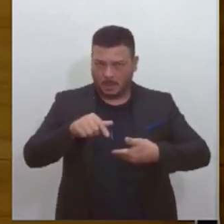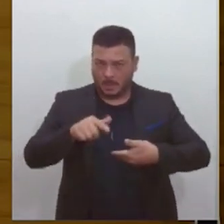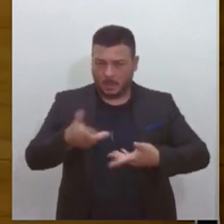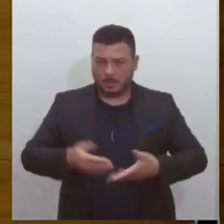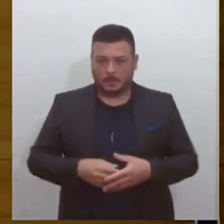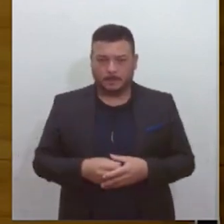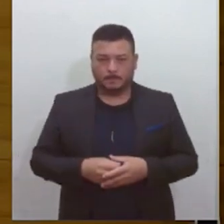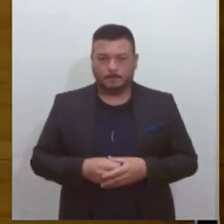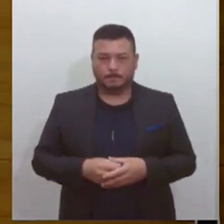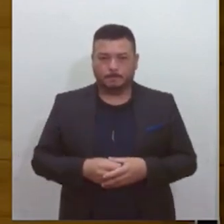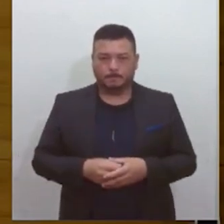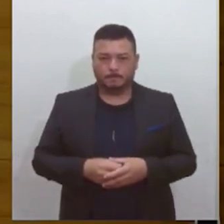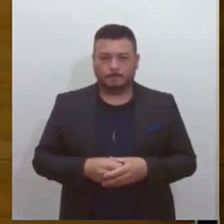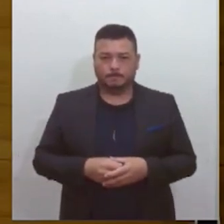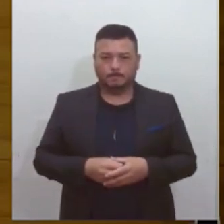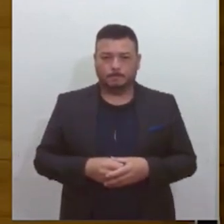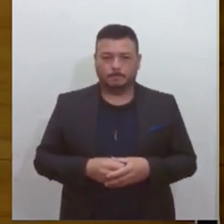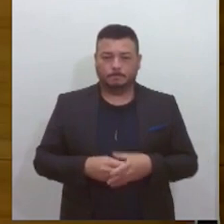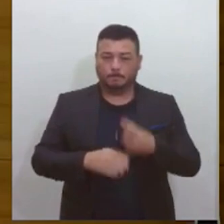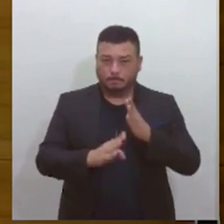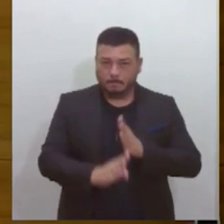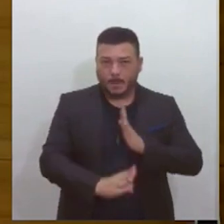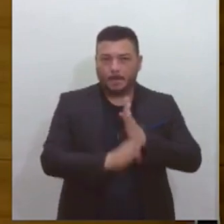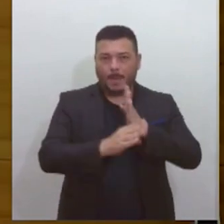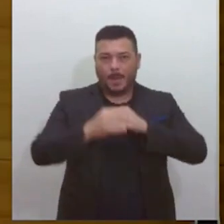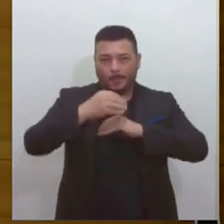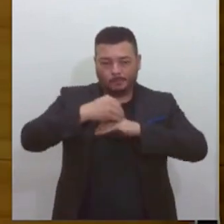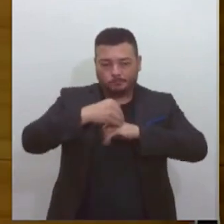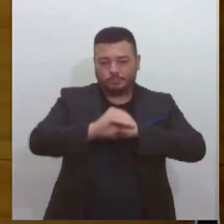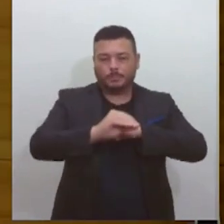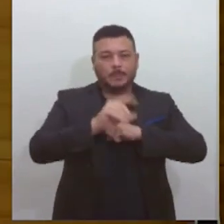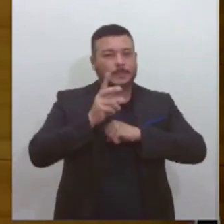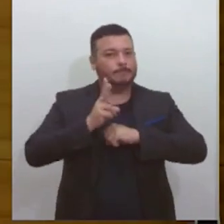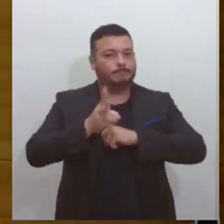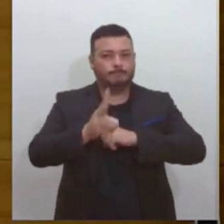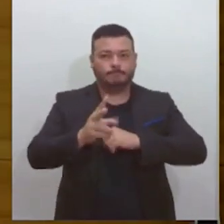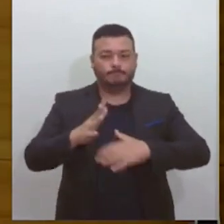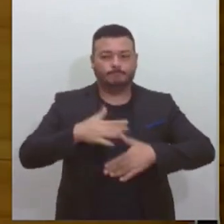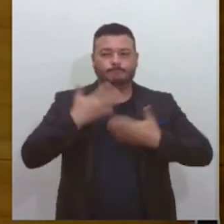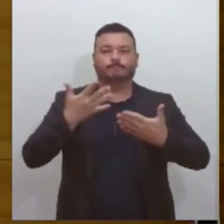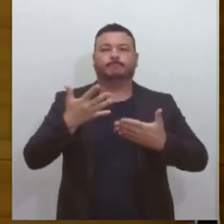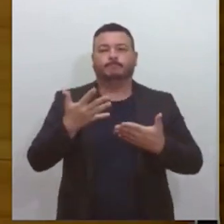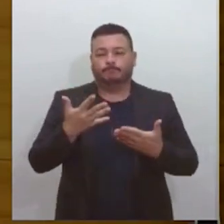Veja, o impacto da notícia é sempre muito chocante.